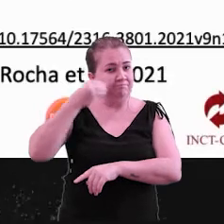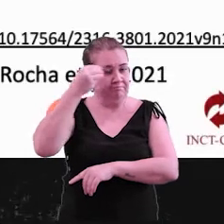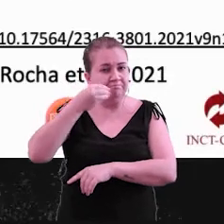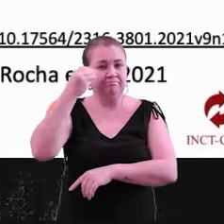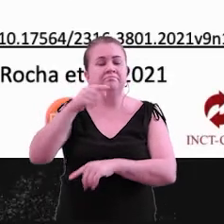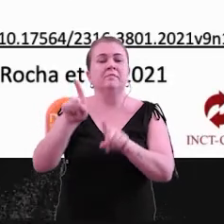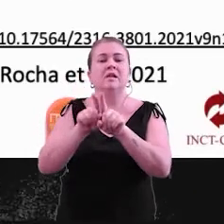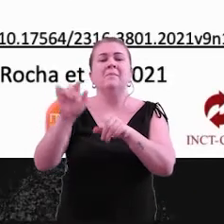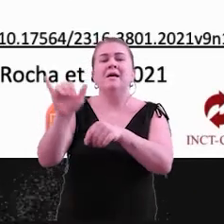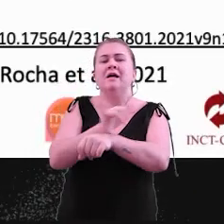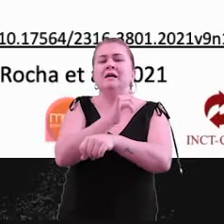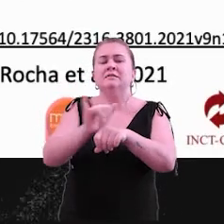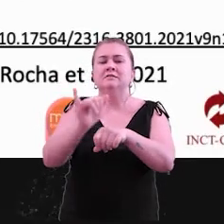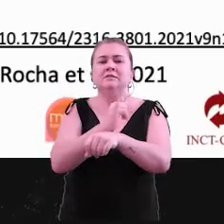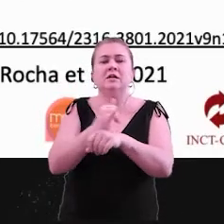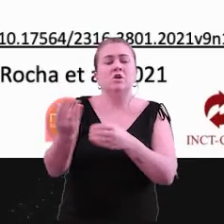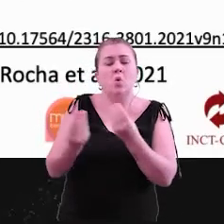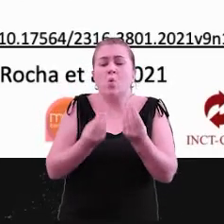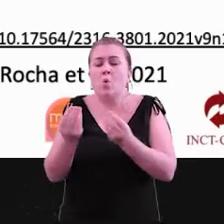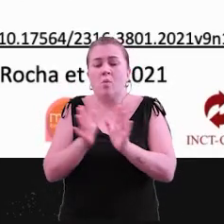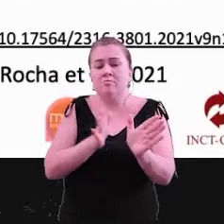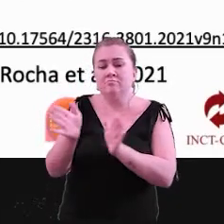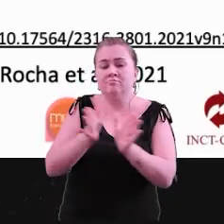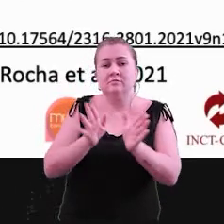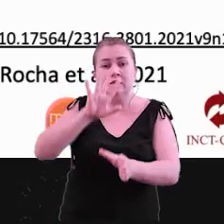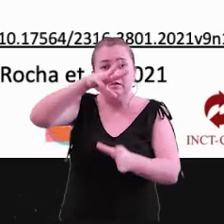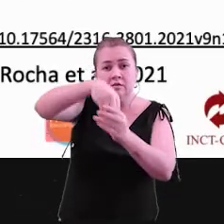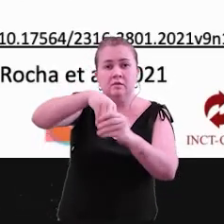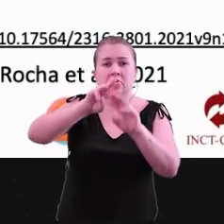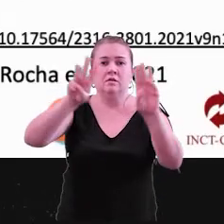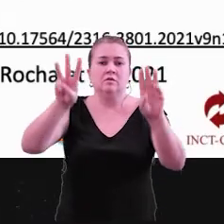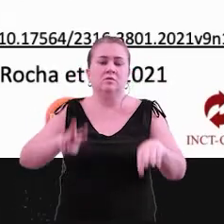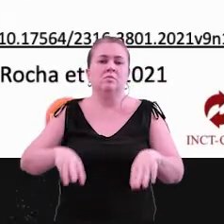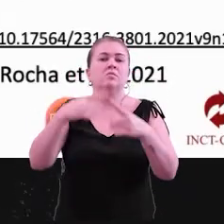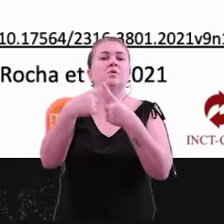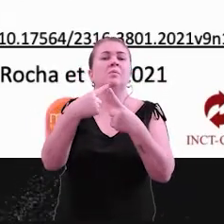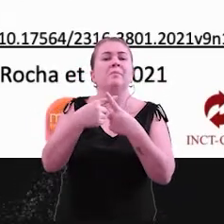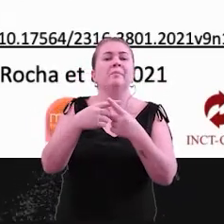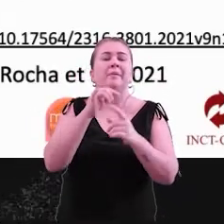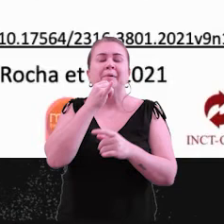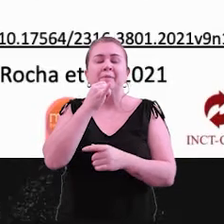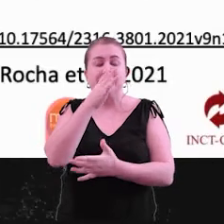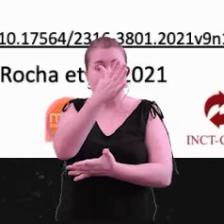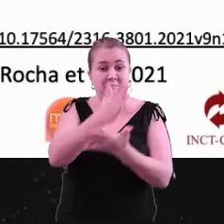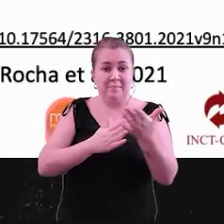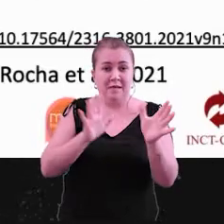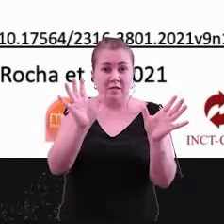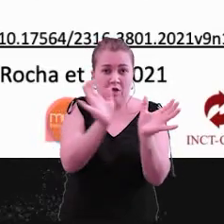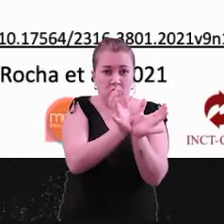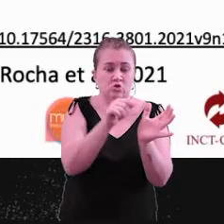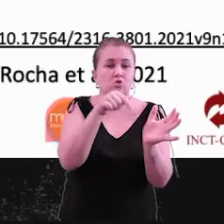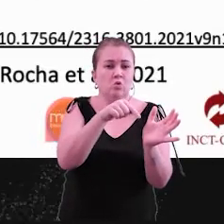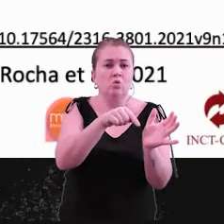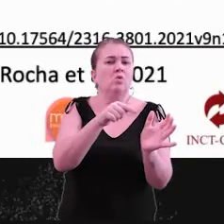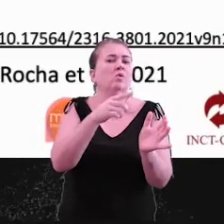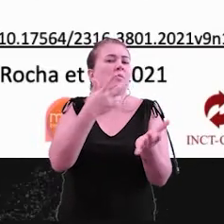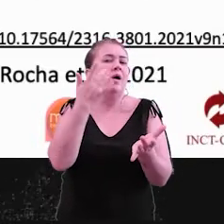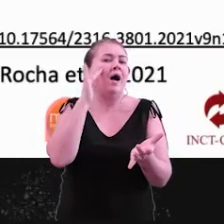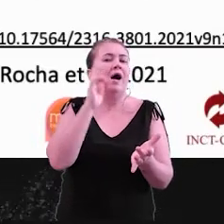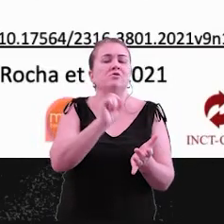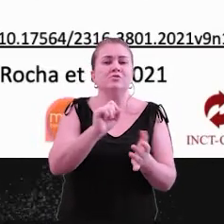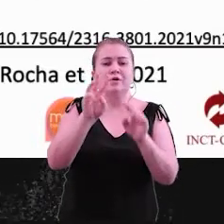eles consideram, pelo menos a metade deles, consideram que os seus museus não estão aptos para atender as pessoas com